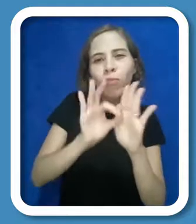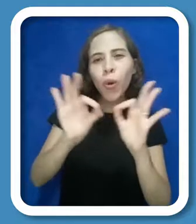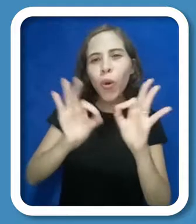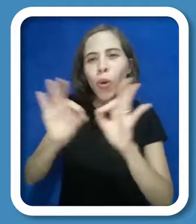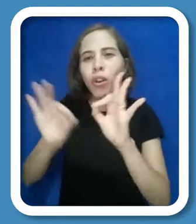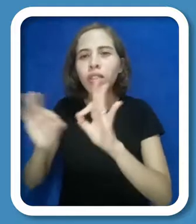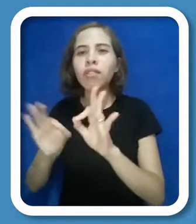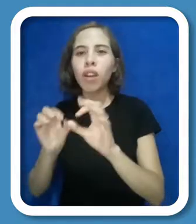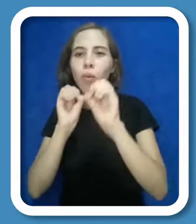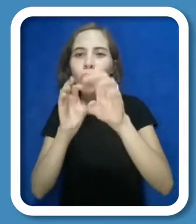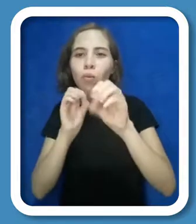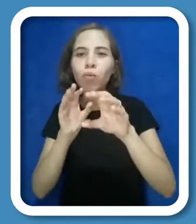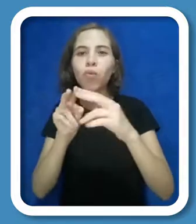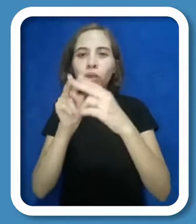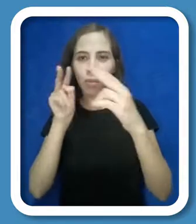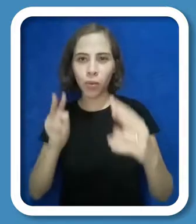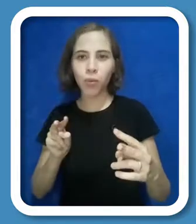acessibilidade no ensino remoto.